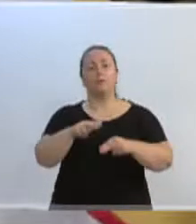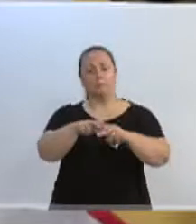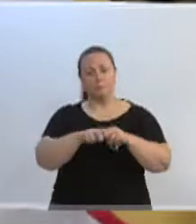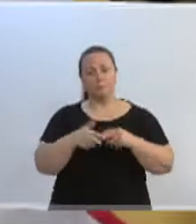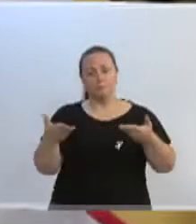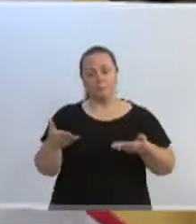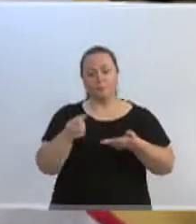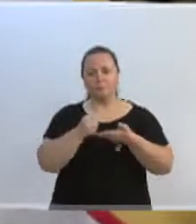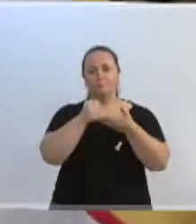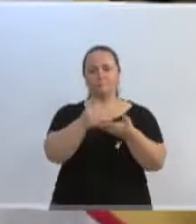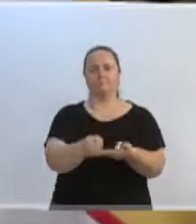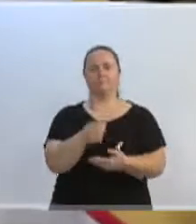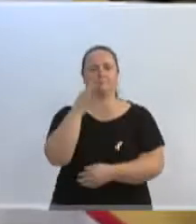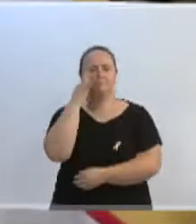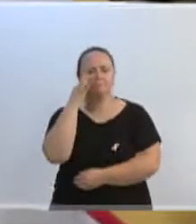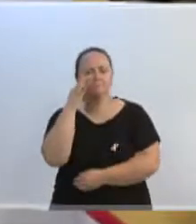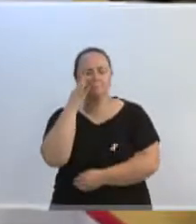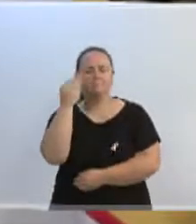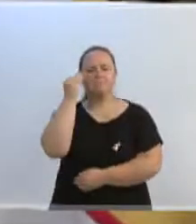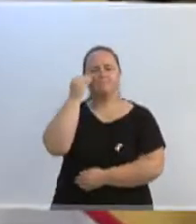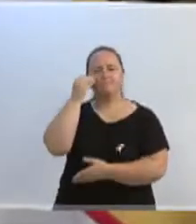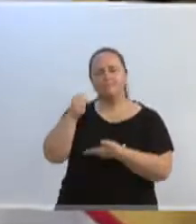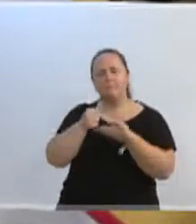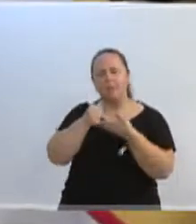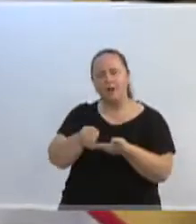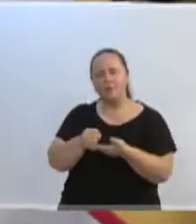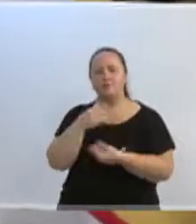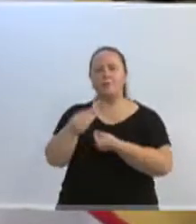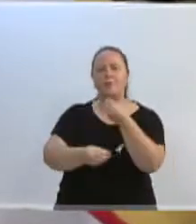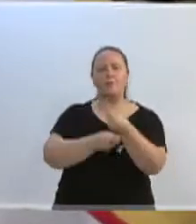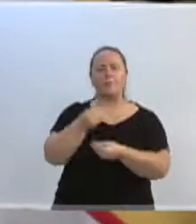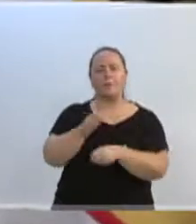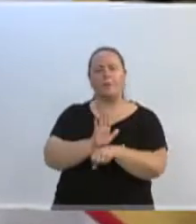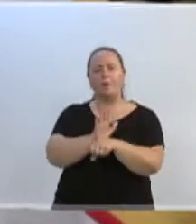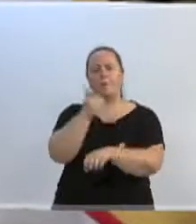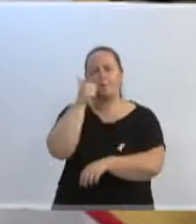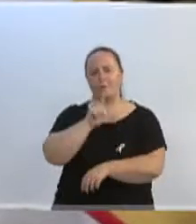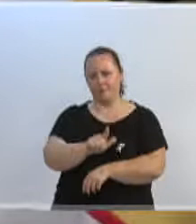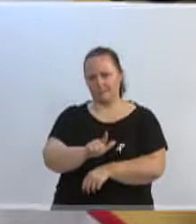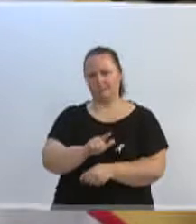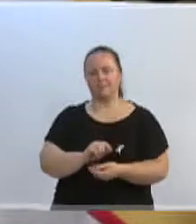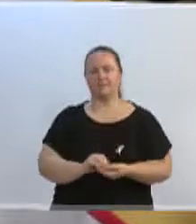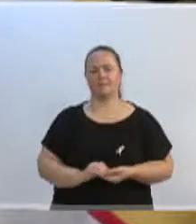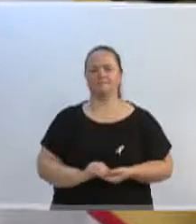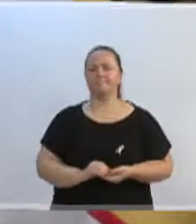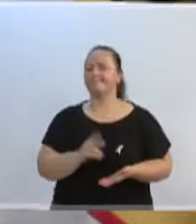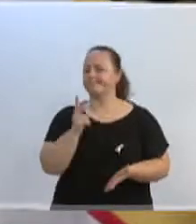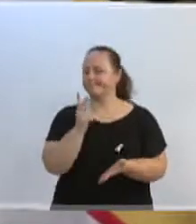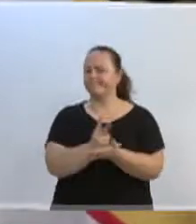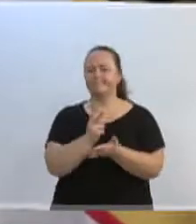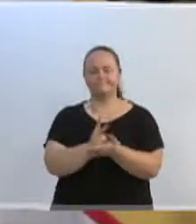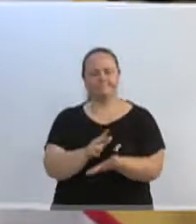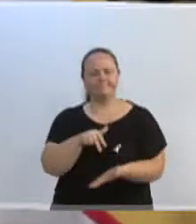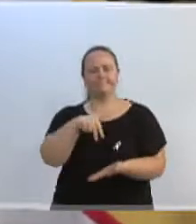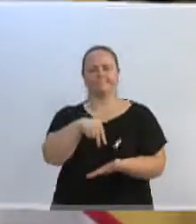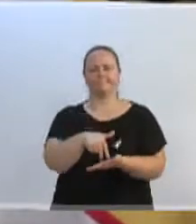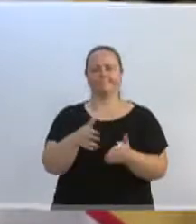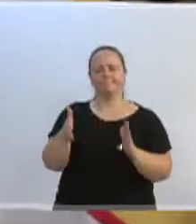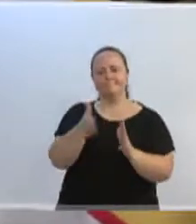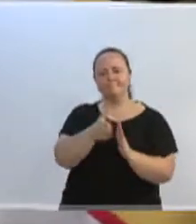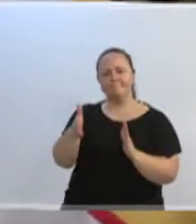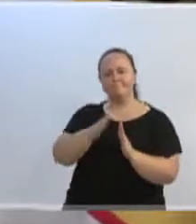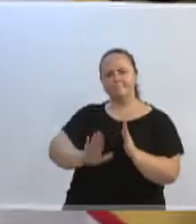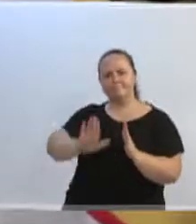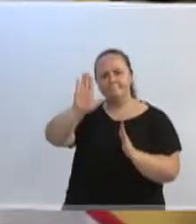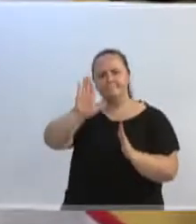contribuição, ouvindo, buscando colaborar naquilo que tiver no nosso alcance e sempre à disposição, com os nossos mandatos à disposição